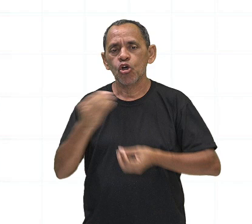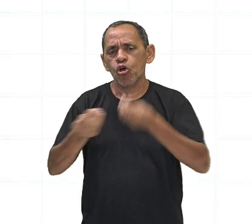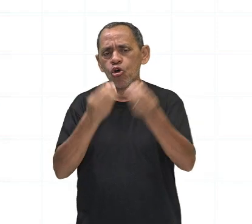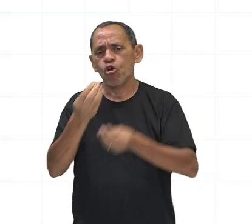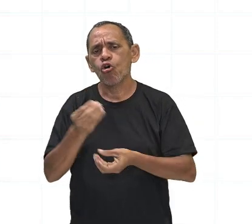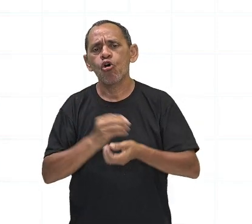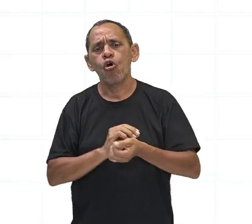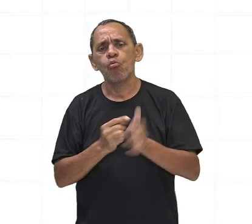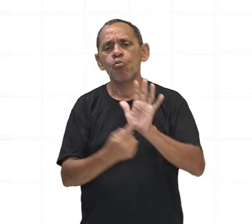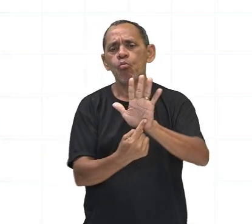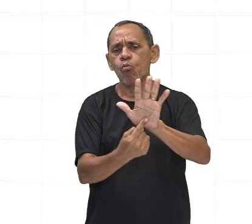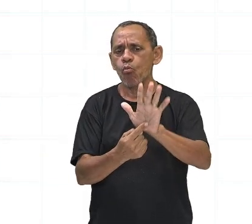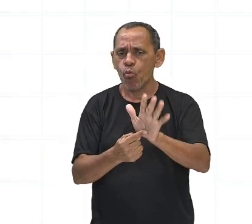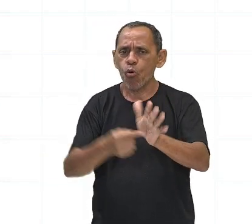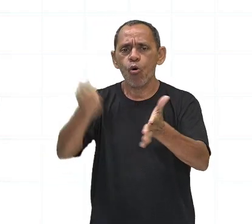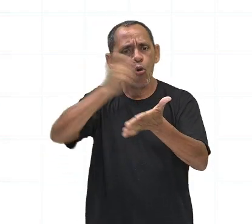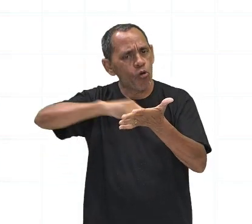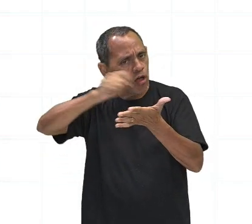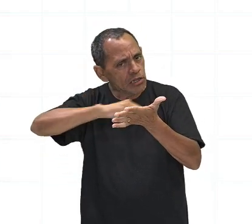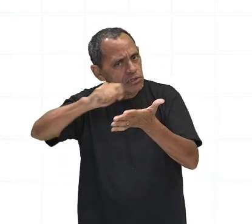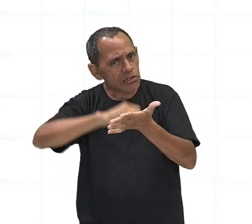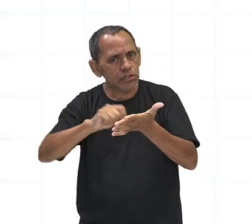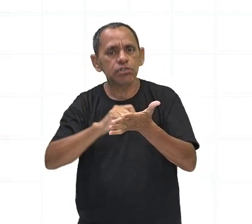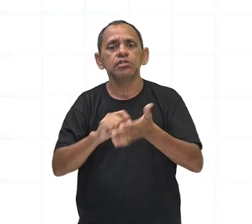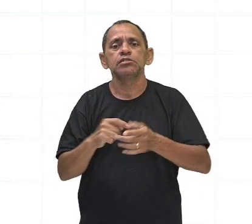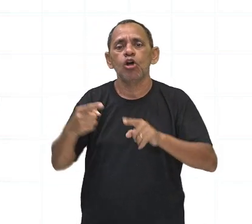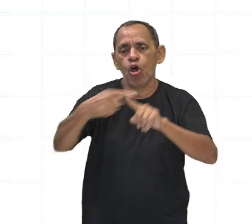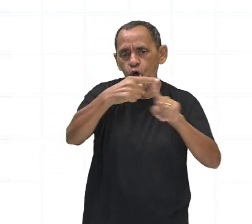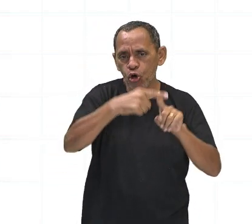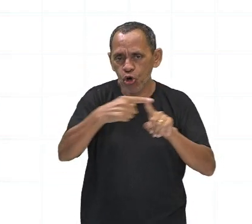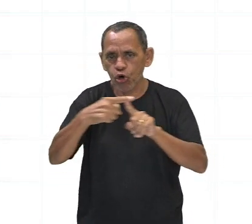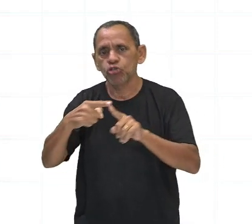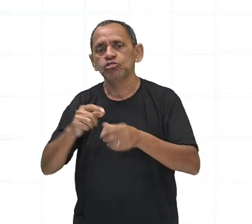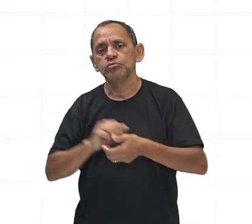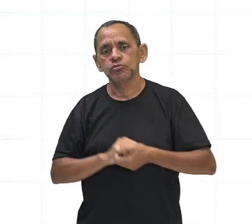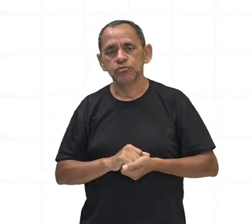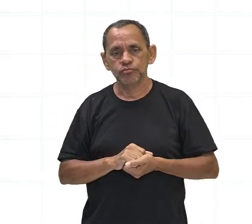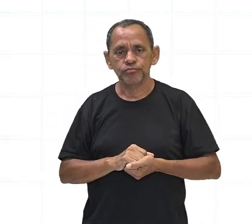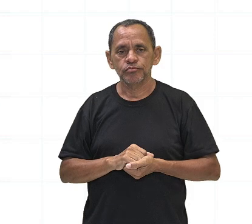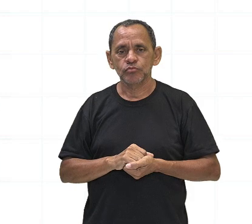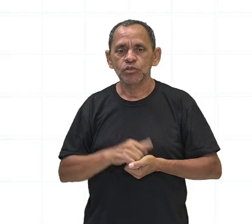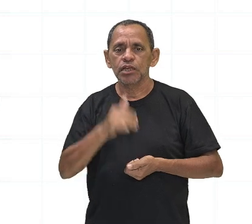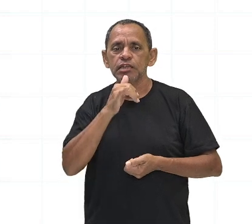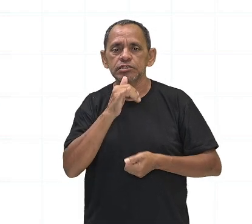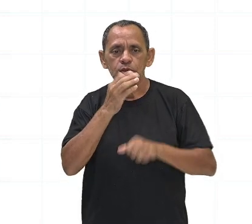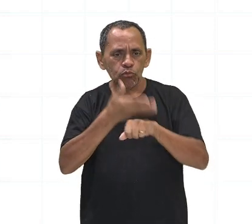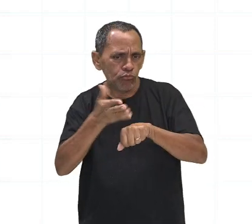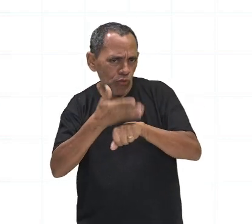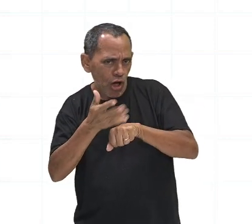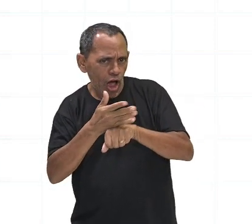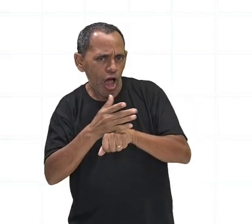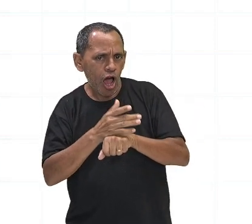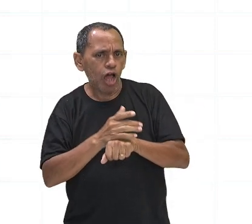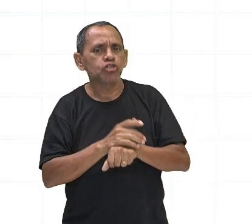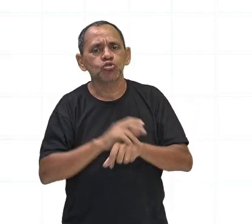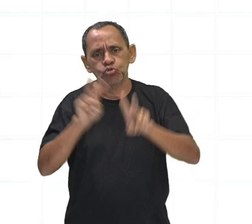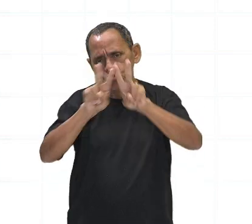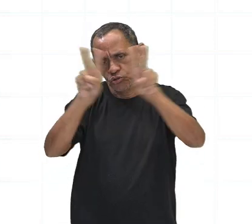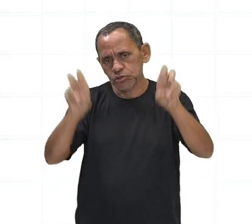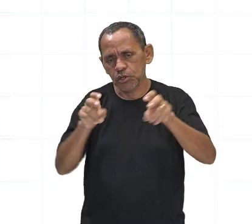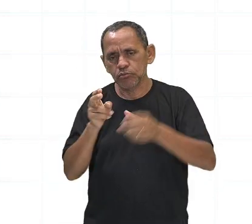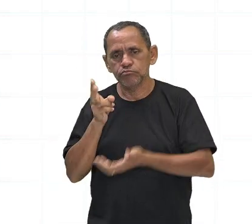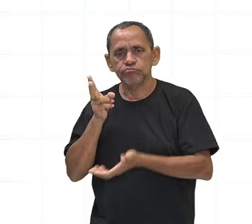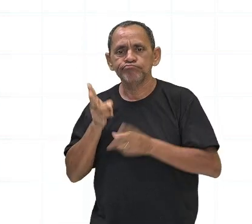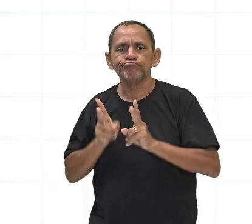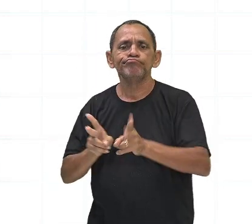forma de modalizador. Nós vamos já ver daqui a pouquinho aí exemplos mais práticos sobre esses modalizadores, tá? Continuando,